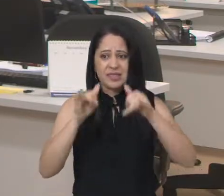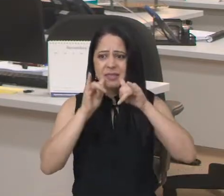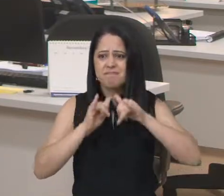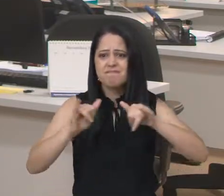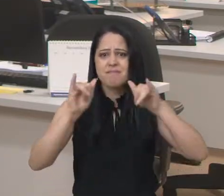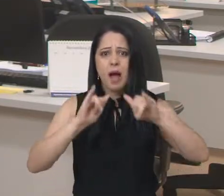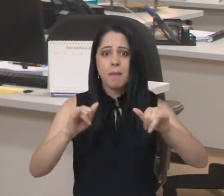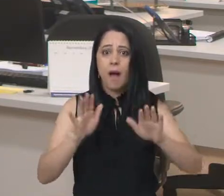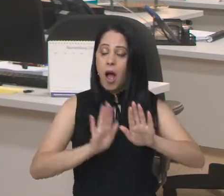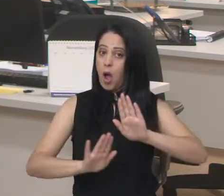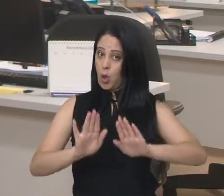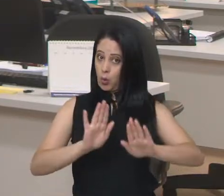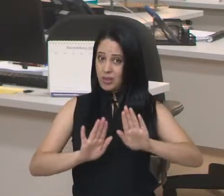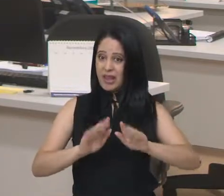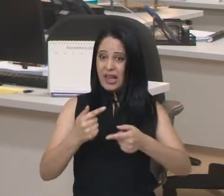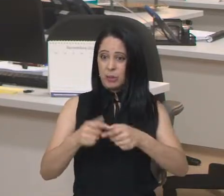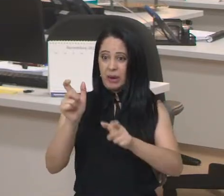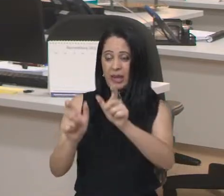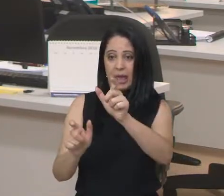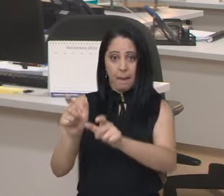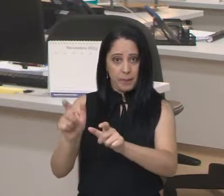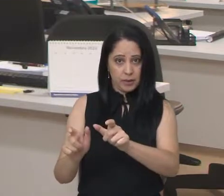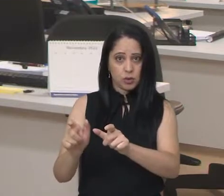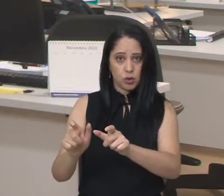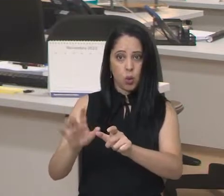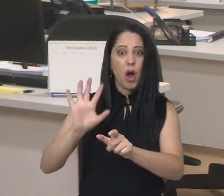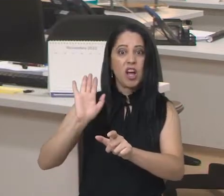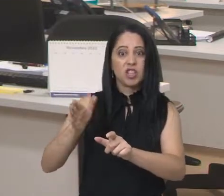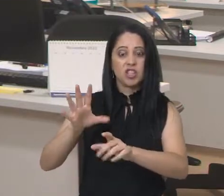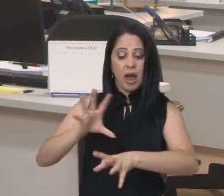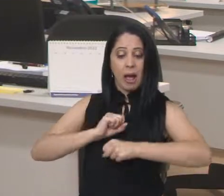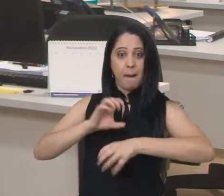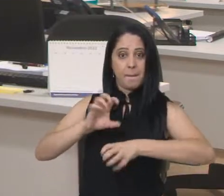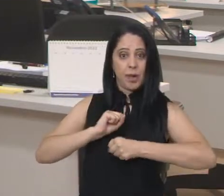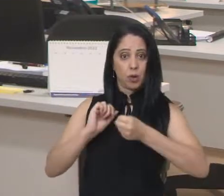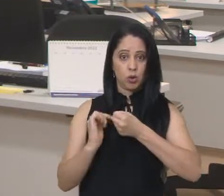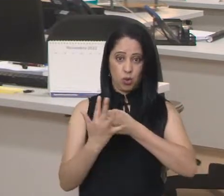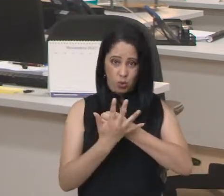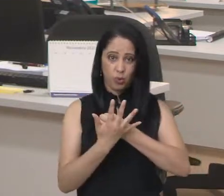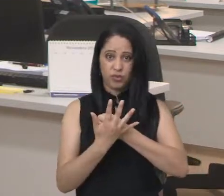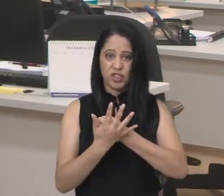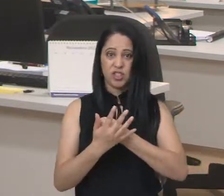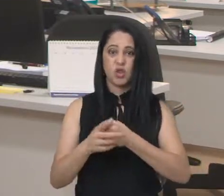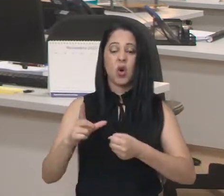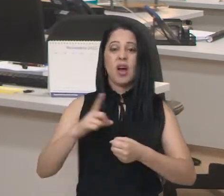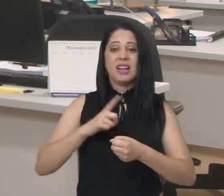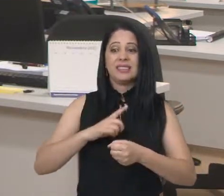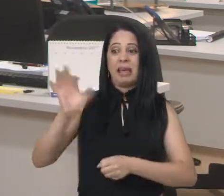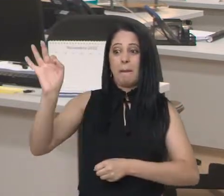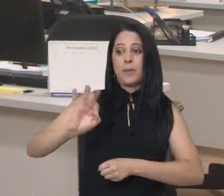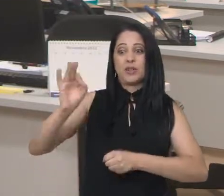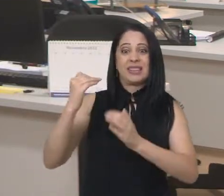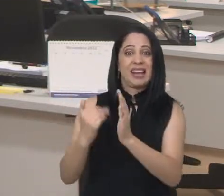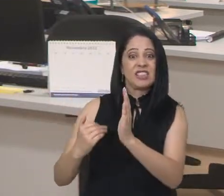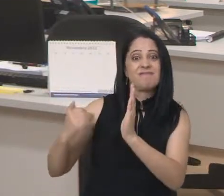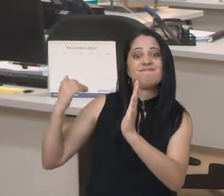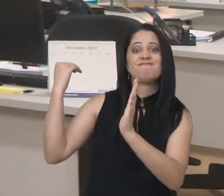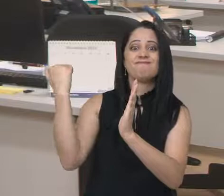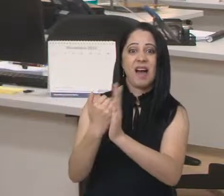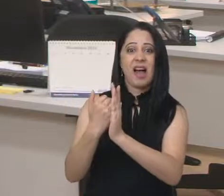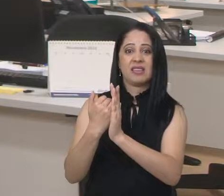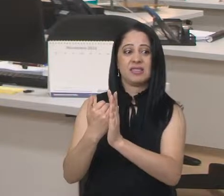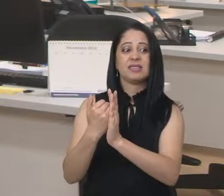maior ainda. Isso porque as vítimas da Covid-19 têm muito mais chances de desenvolver trombose. Nós conversamos